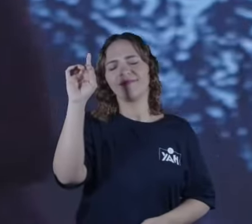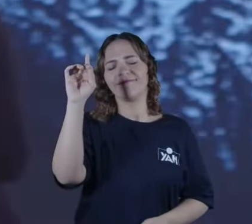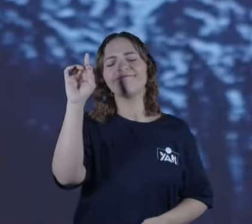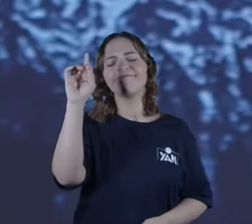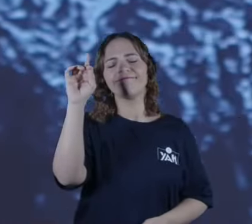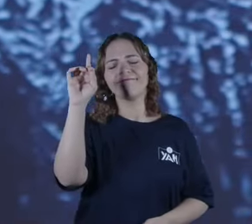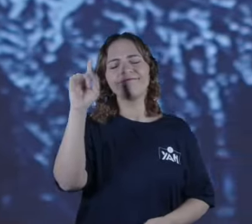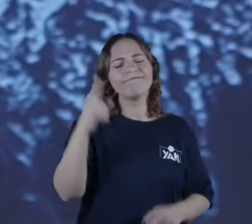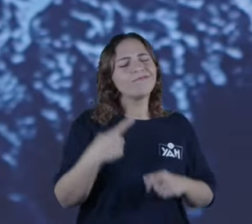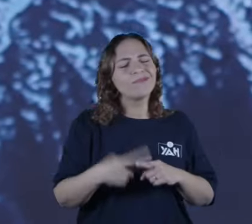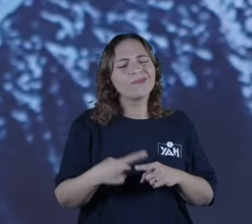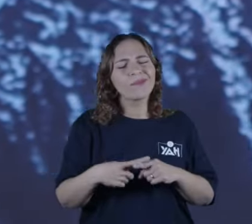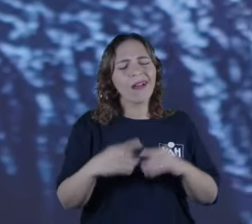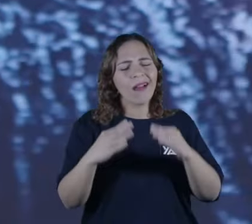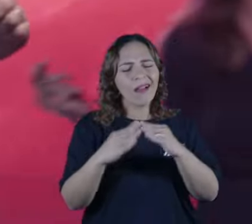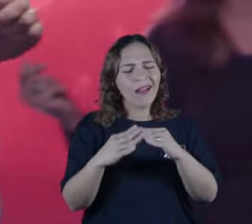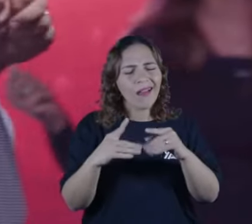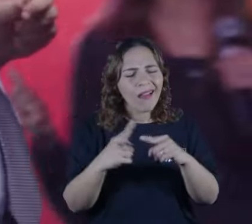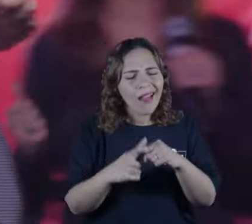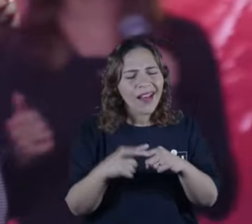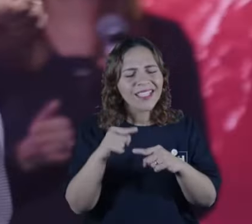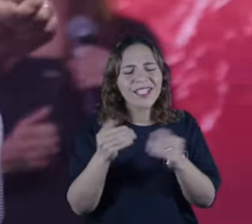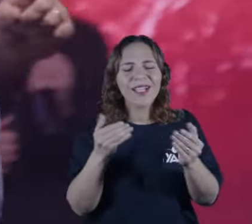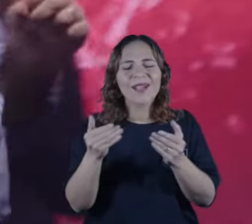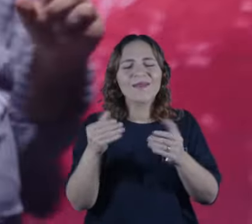porque a igreja é